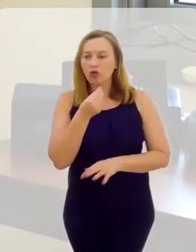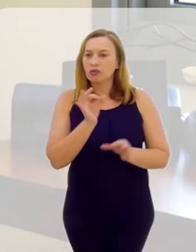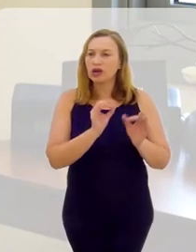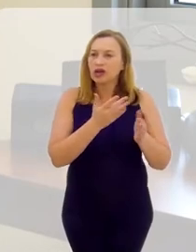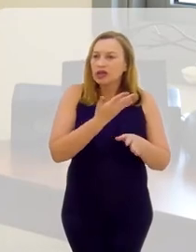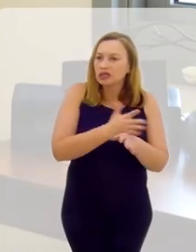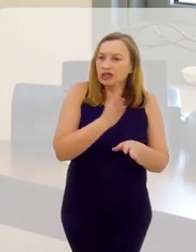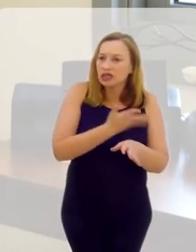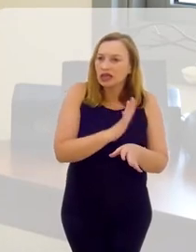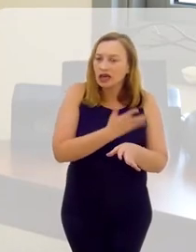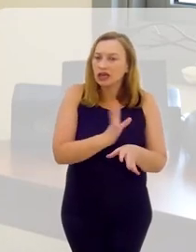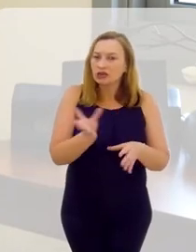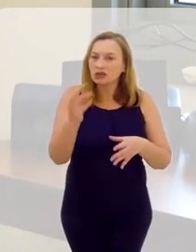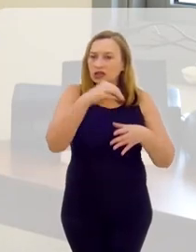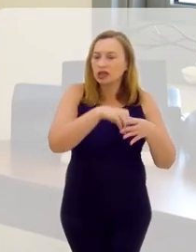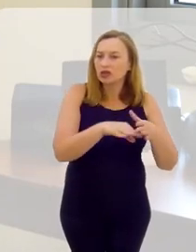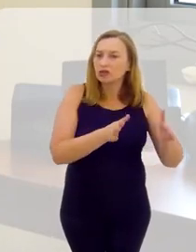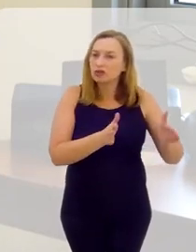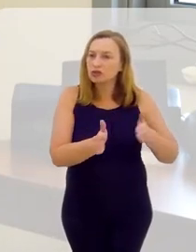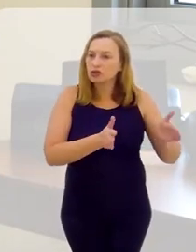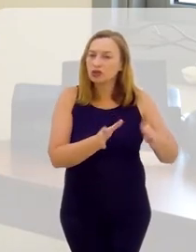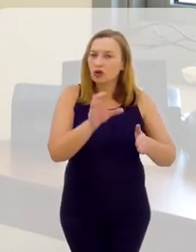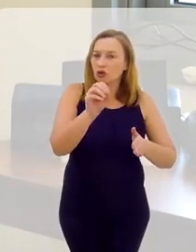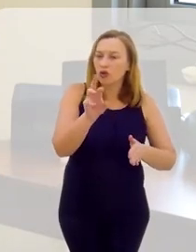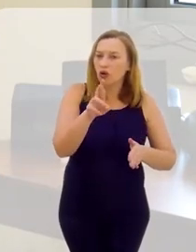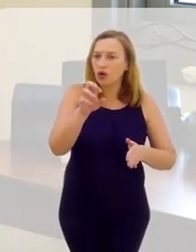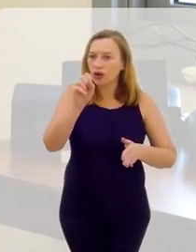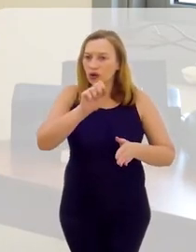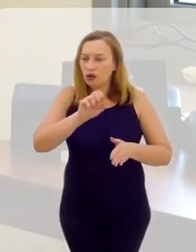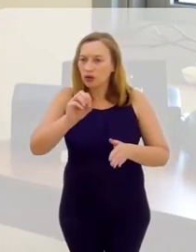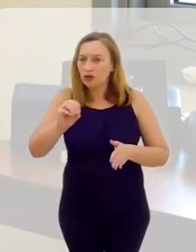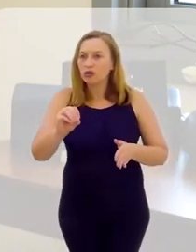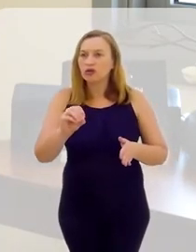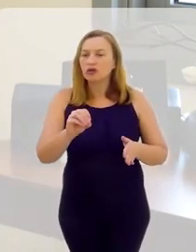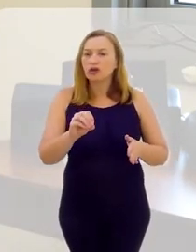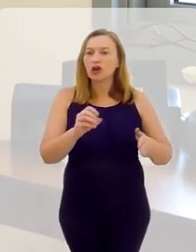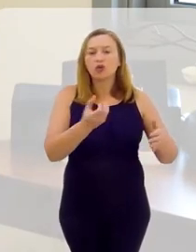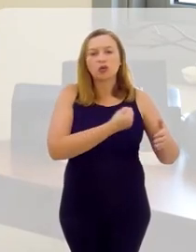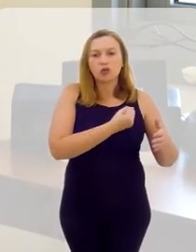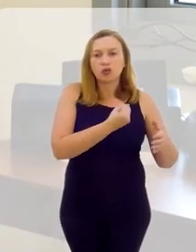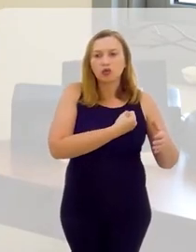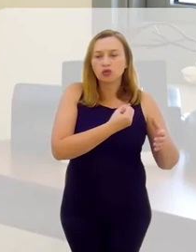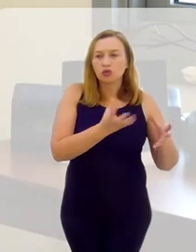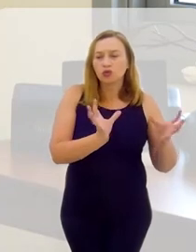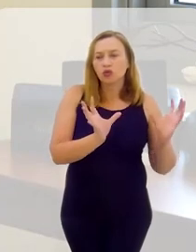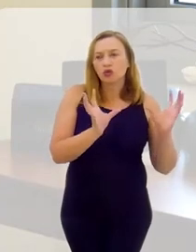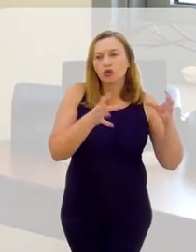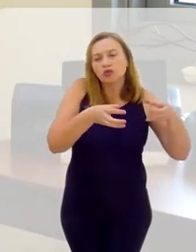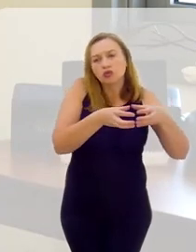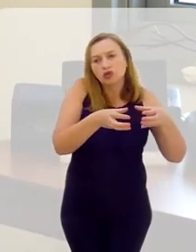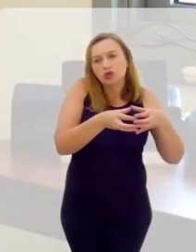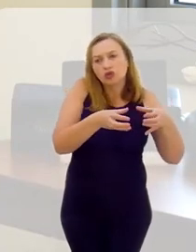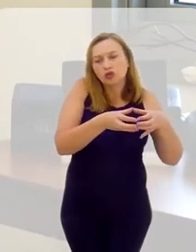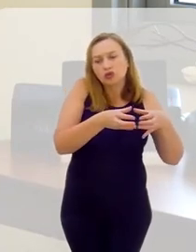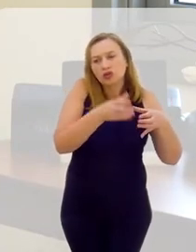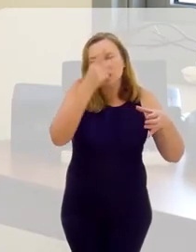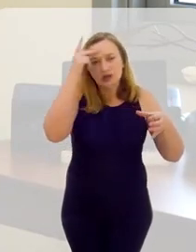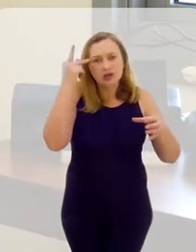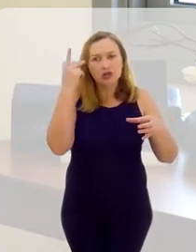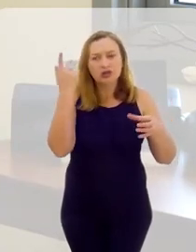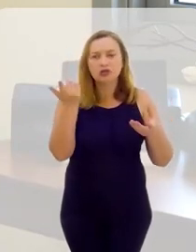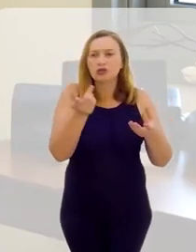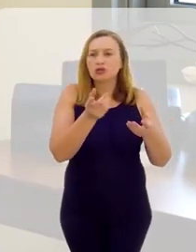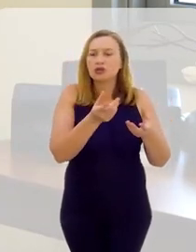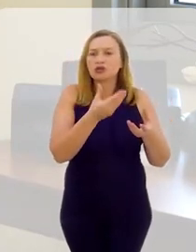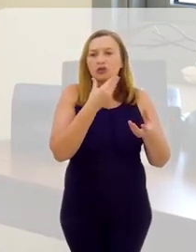Aquele rapaz, ele é treinado dentro do seu quórum. O quórum é um grupo de rapazes que possuem o mesmo ofício. Ele então é treinado